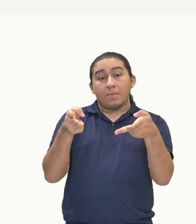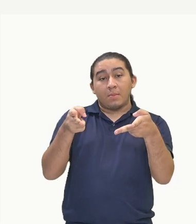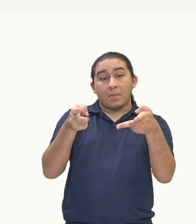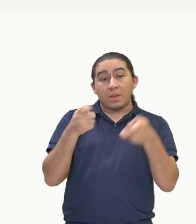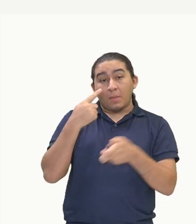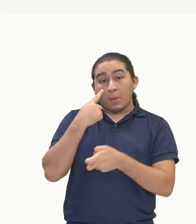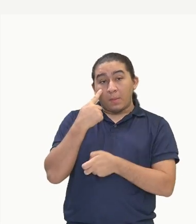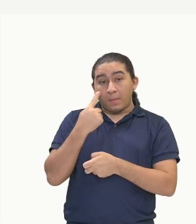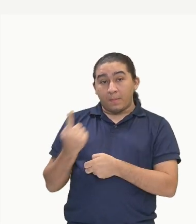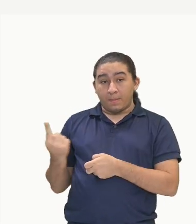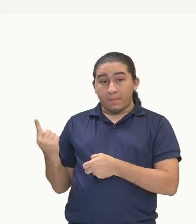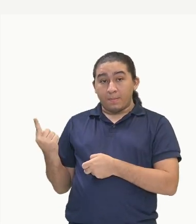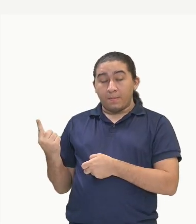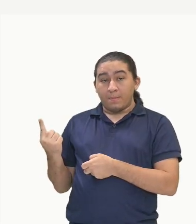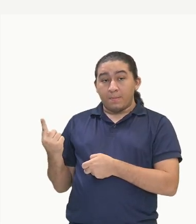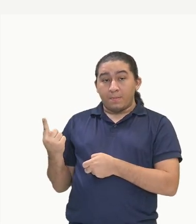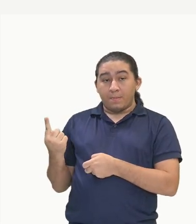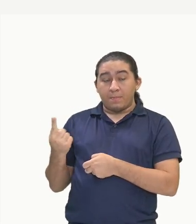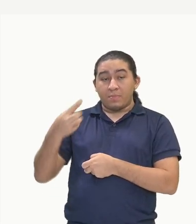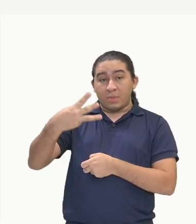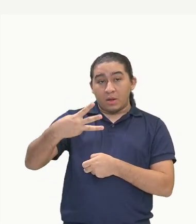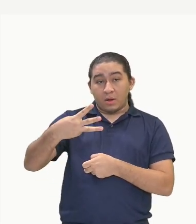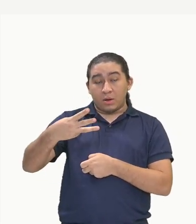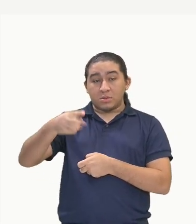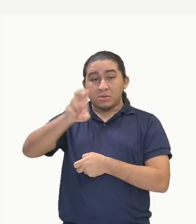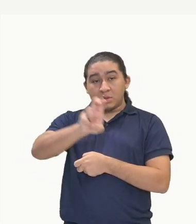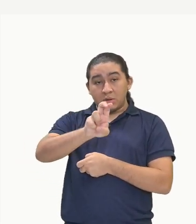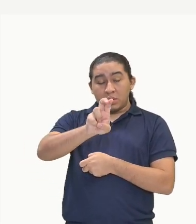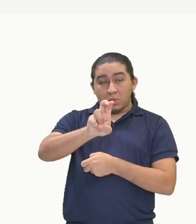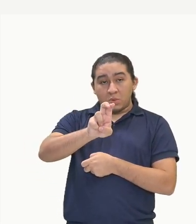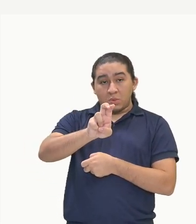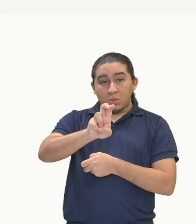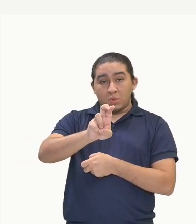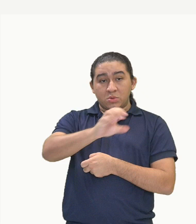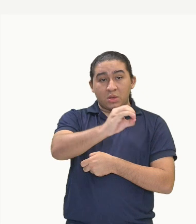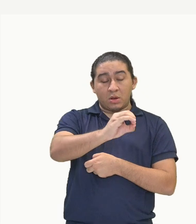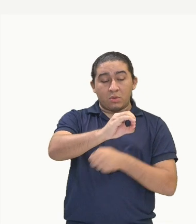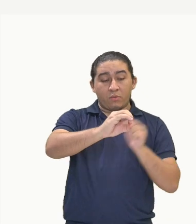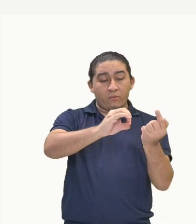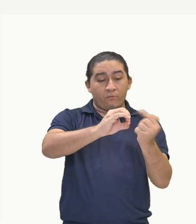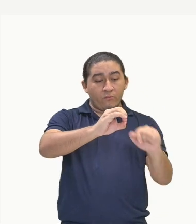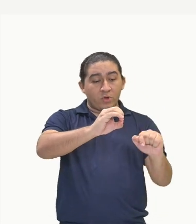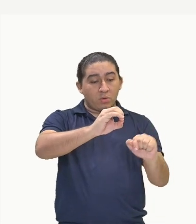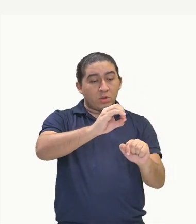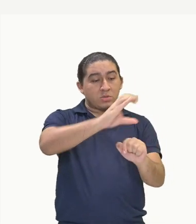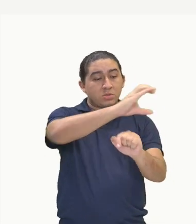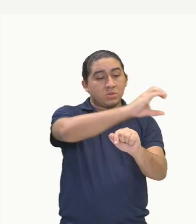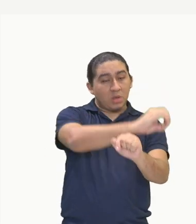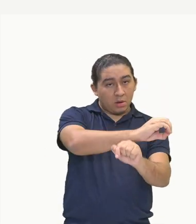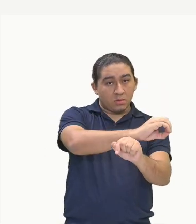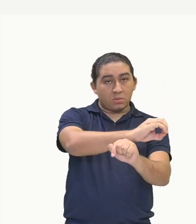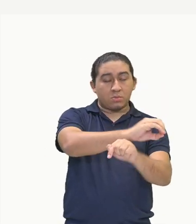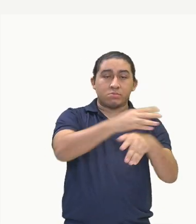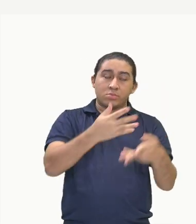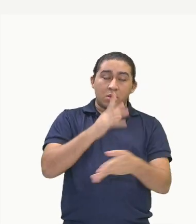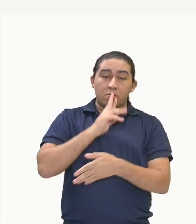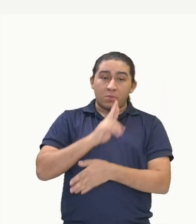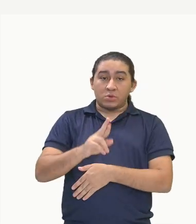2 e o 3, professora, acrescenta o 0 e coloca a vírgula. Então, o resultado é